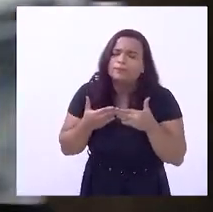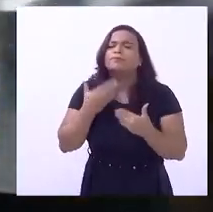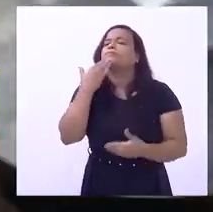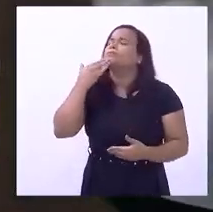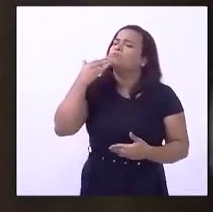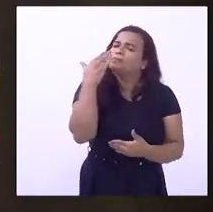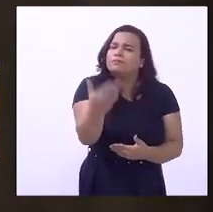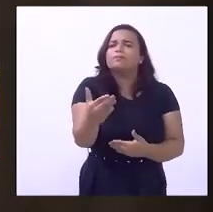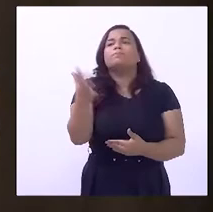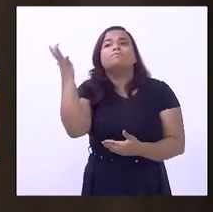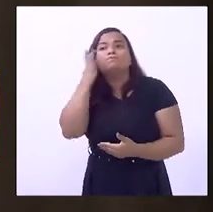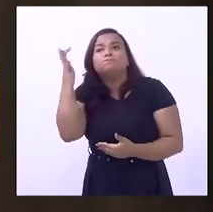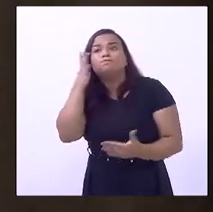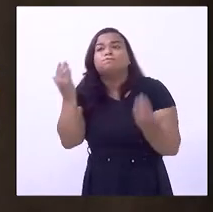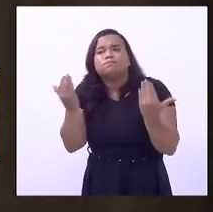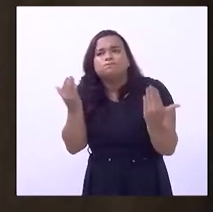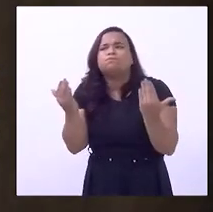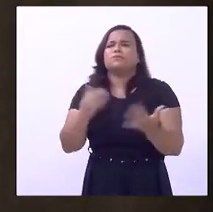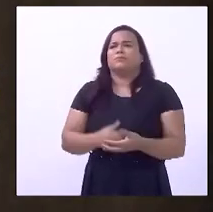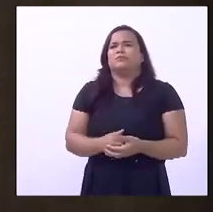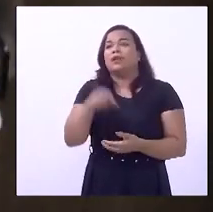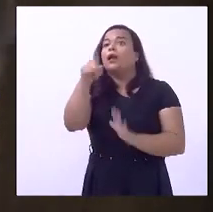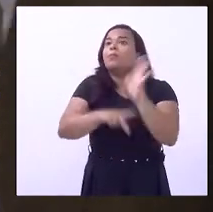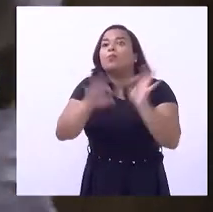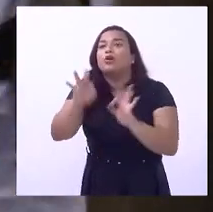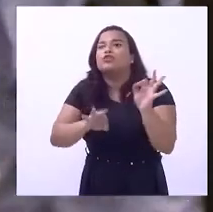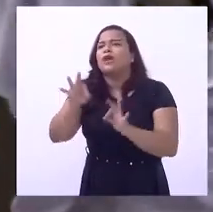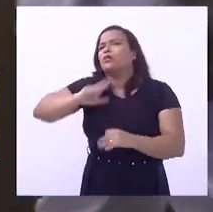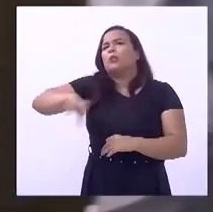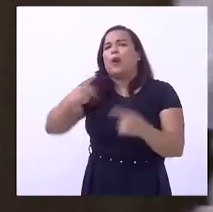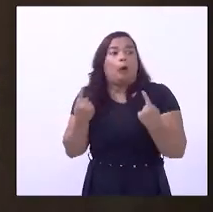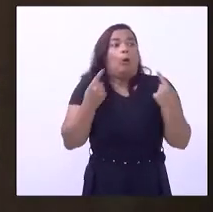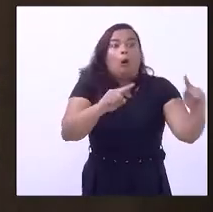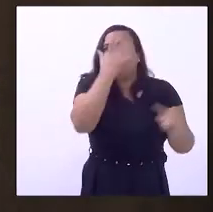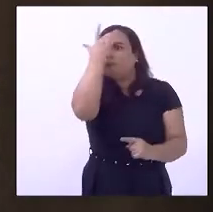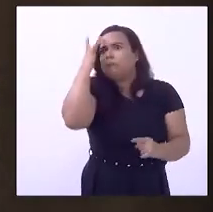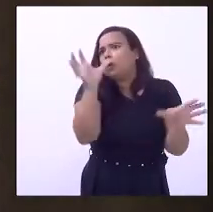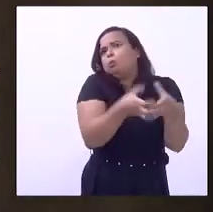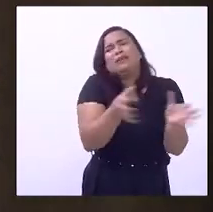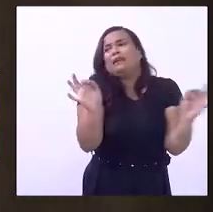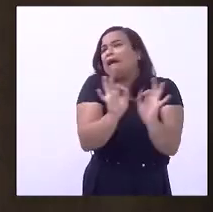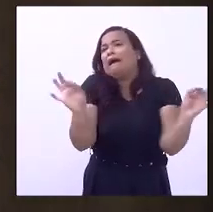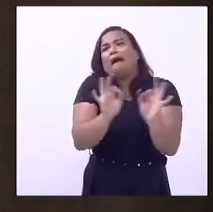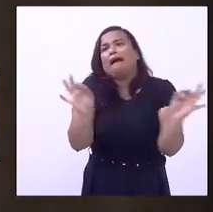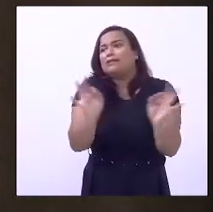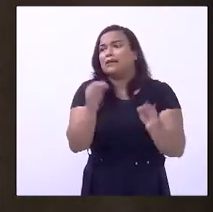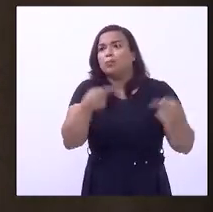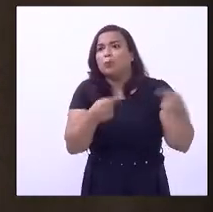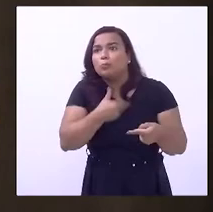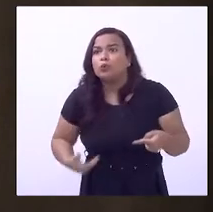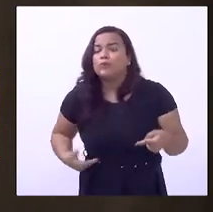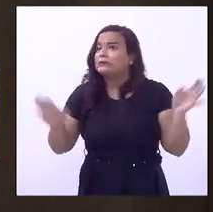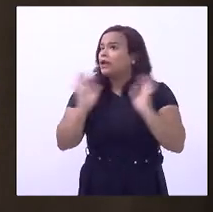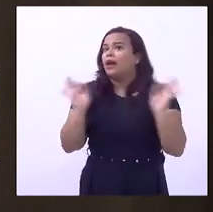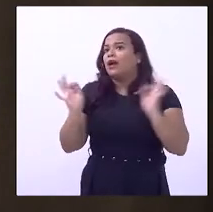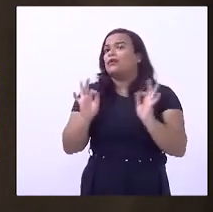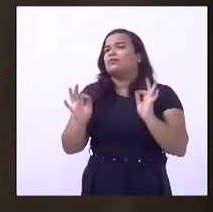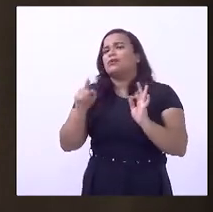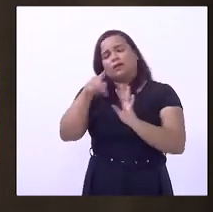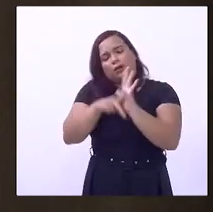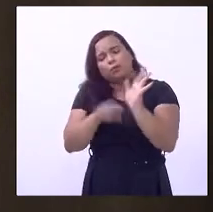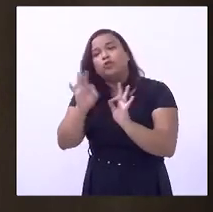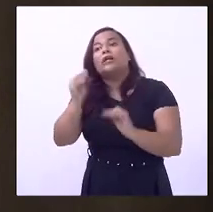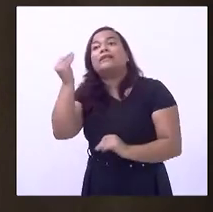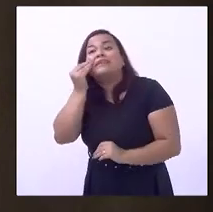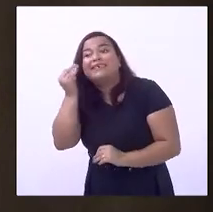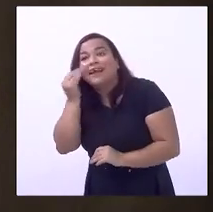ainda fazendo um apelo ao bom senso. Esse projeto não se volta contra ninguém em particular, não se volta contra nenhuma política pública, mas